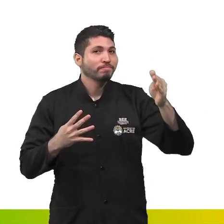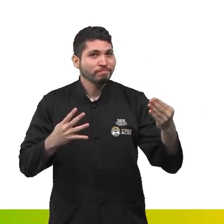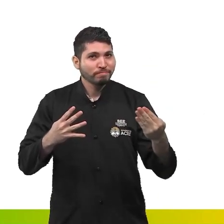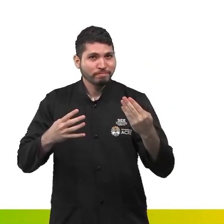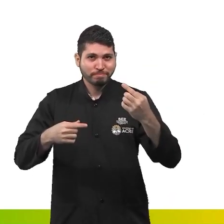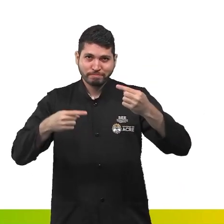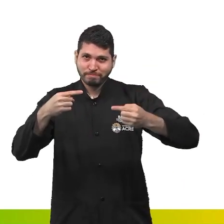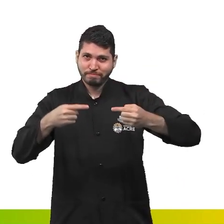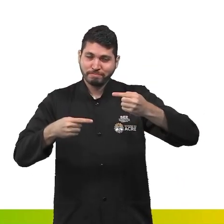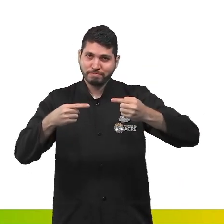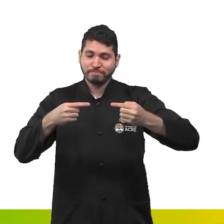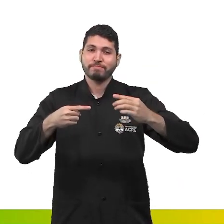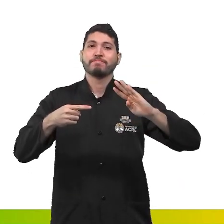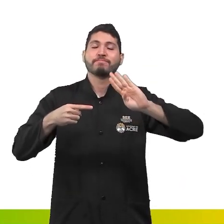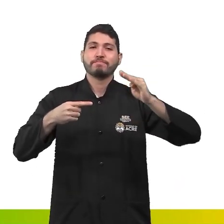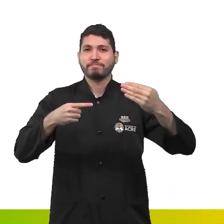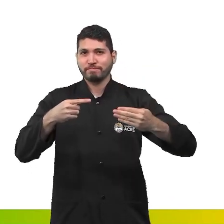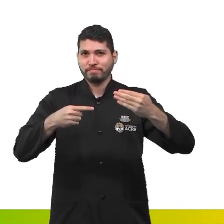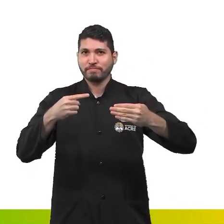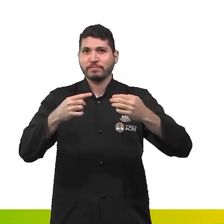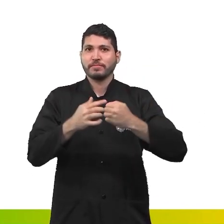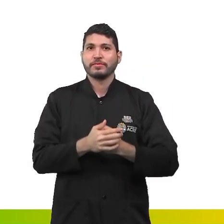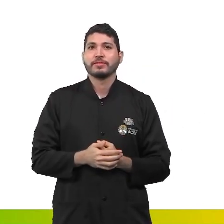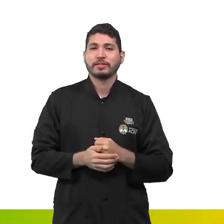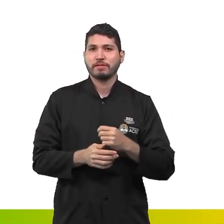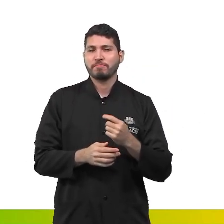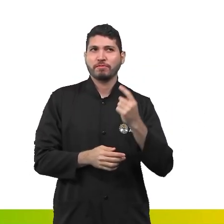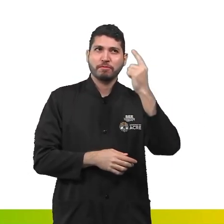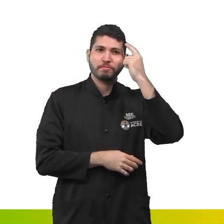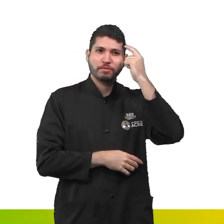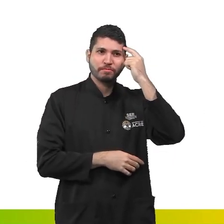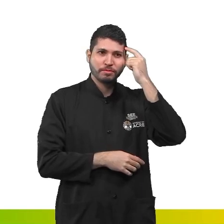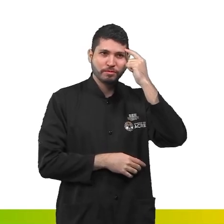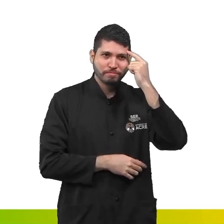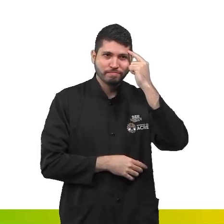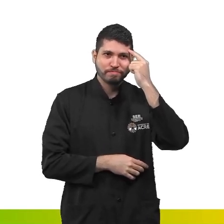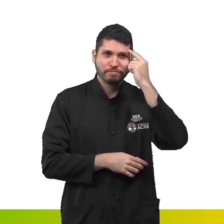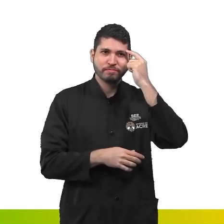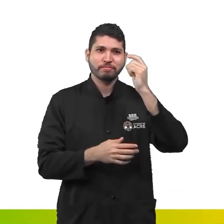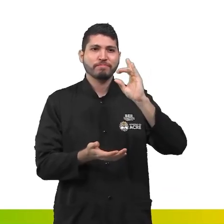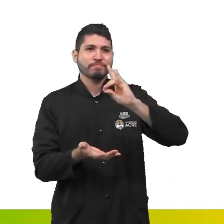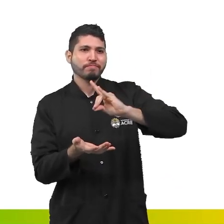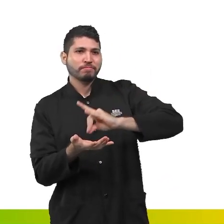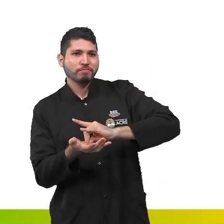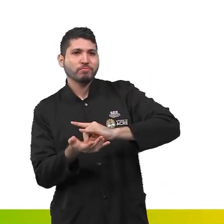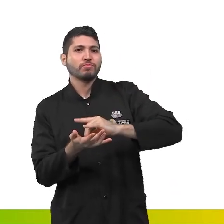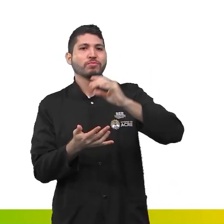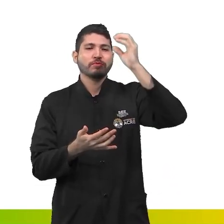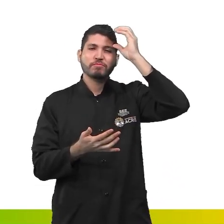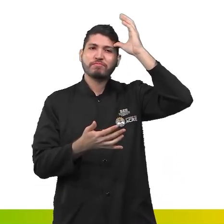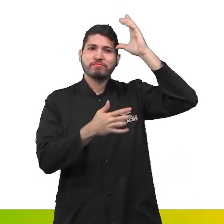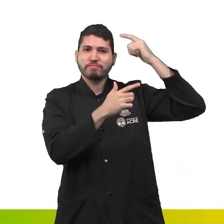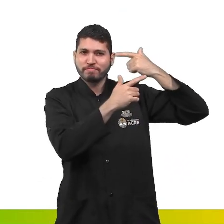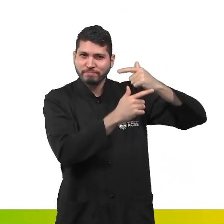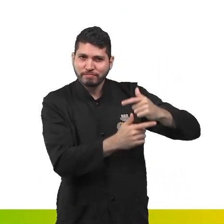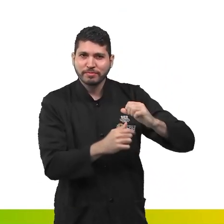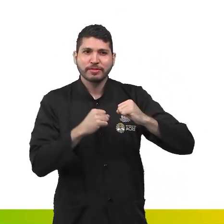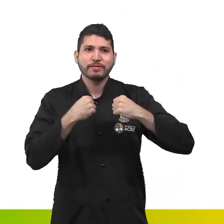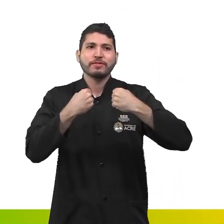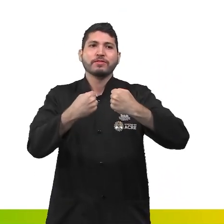vai questionar a validade do conhecimento tradicional e defendia uma abordagem